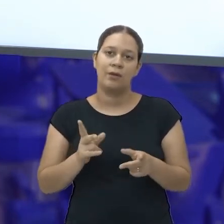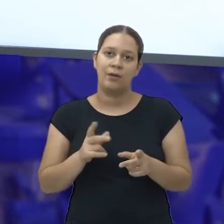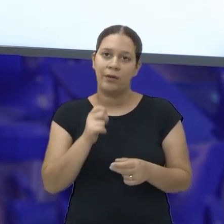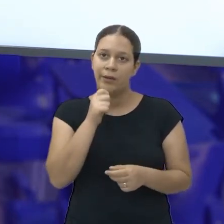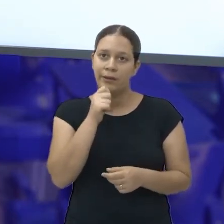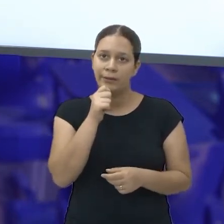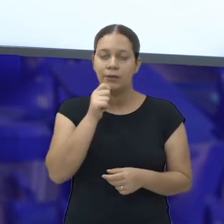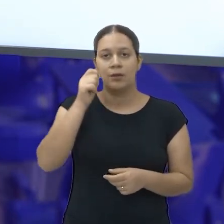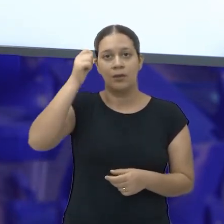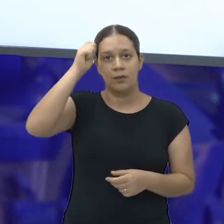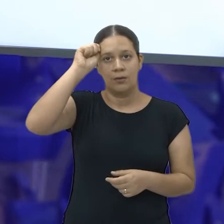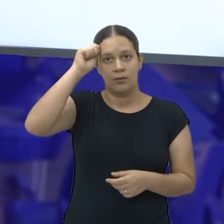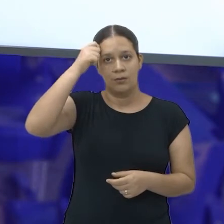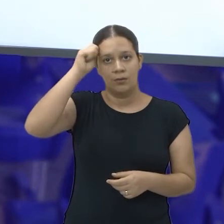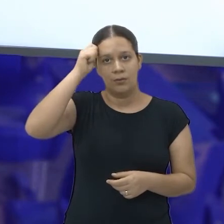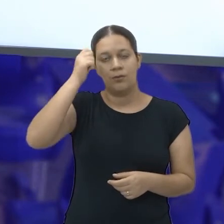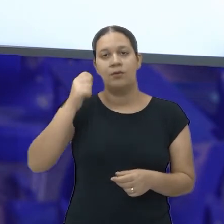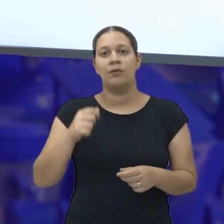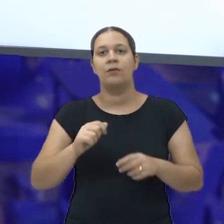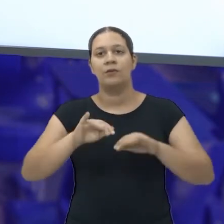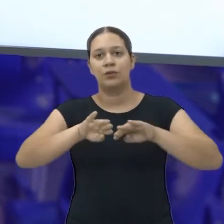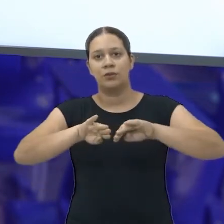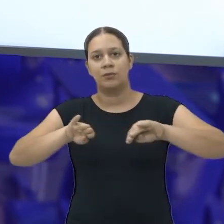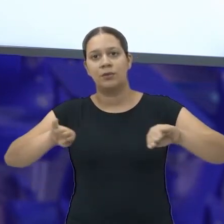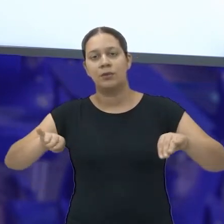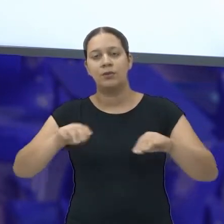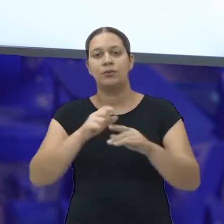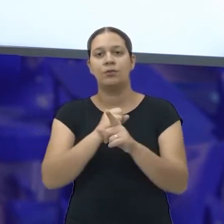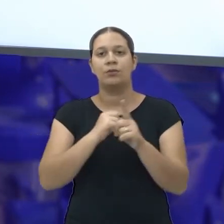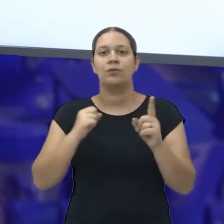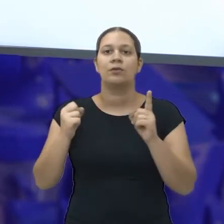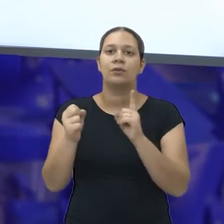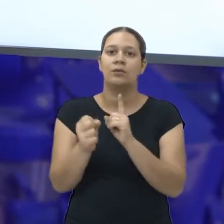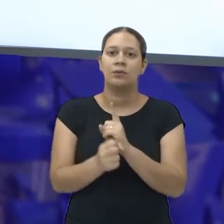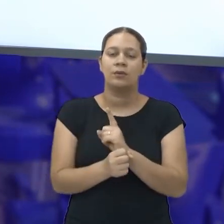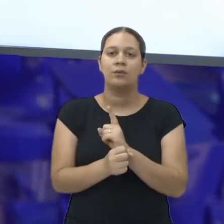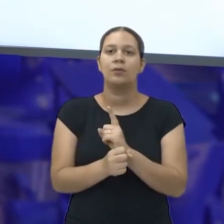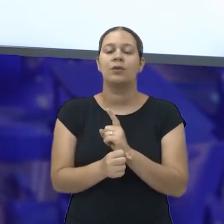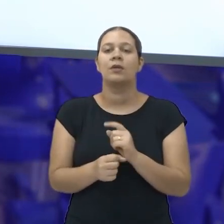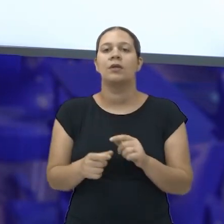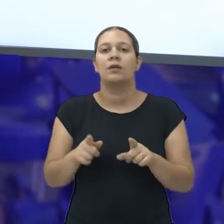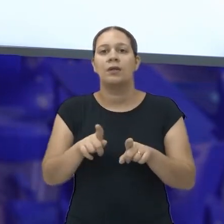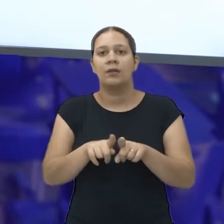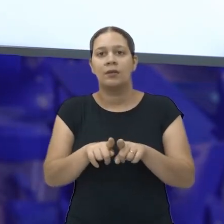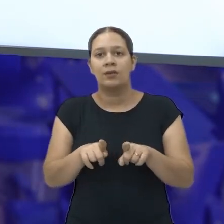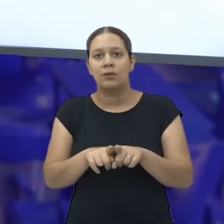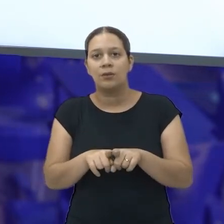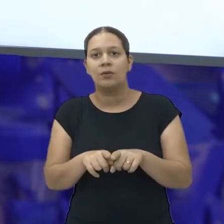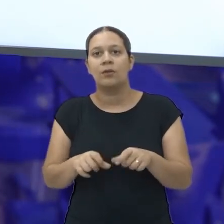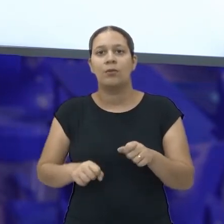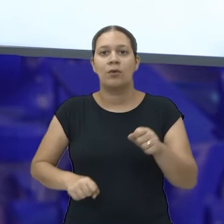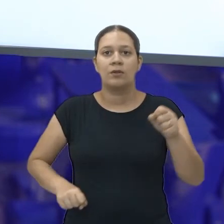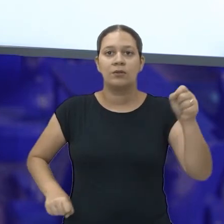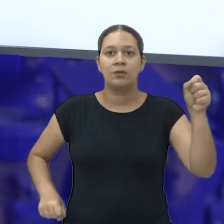escravidão também, mantém-se a exclusão social. Aí vem a proclamação da República,